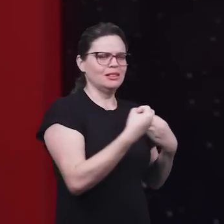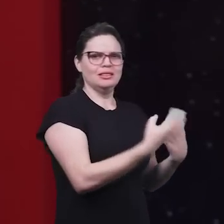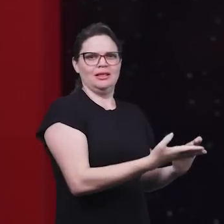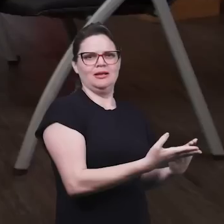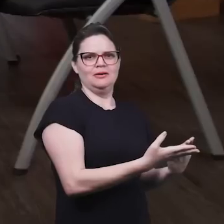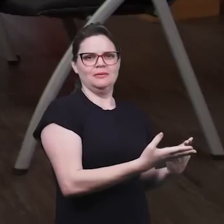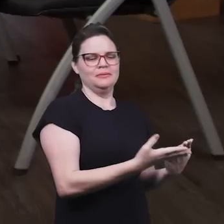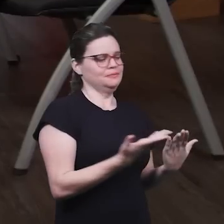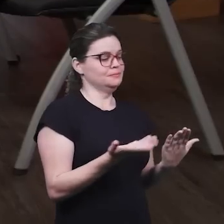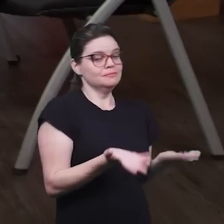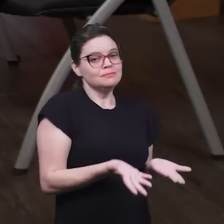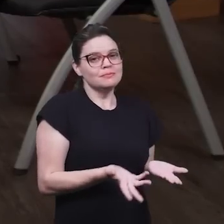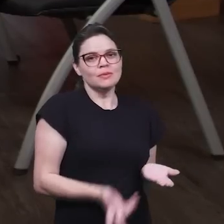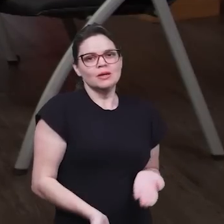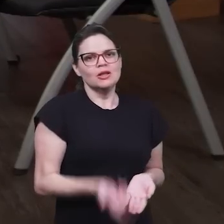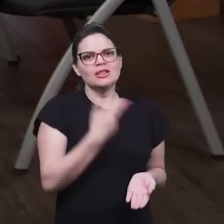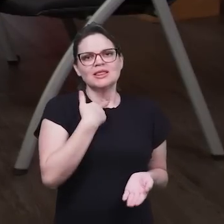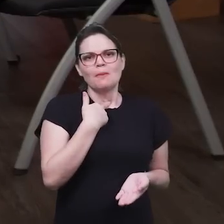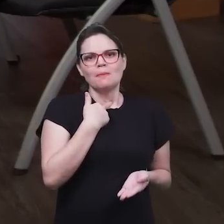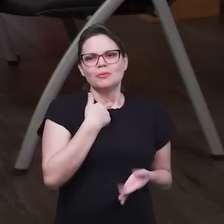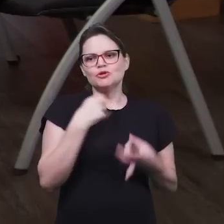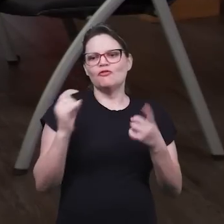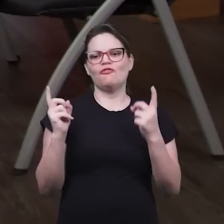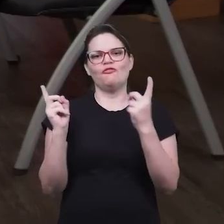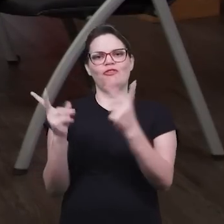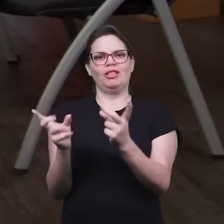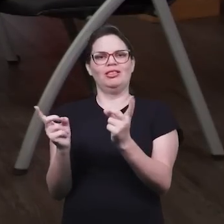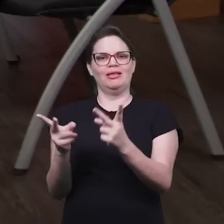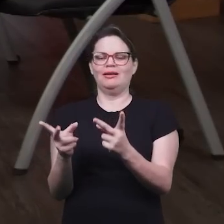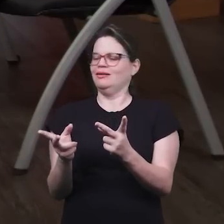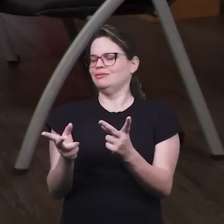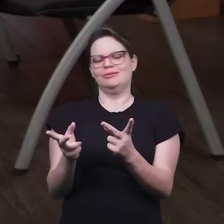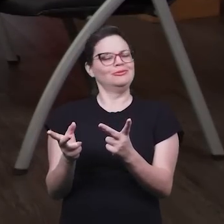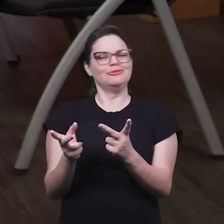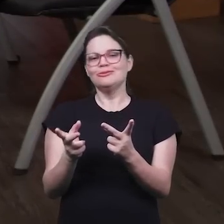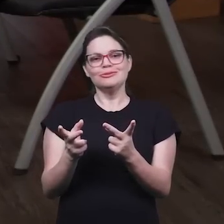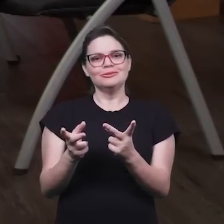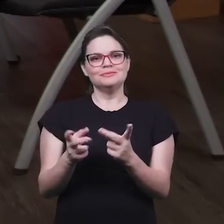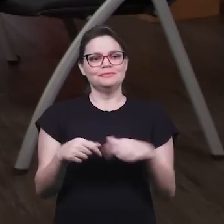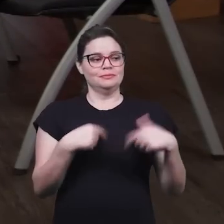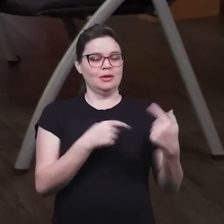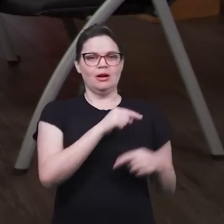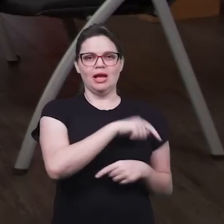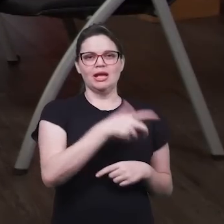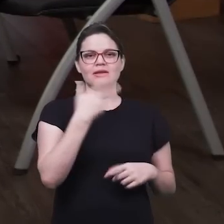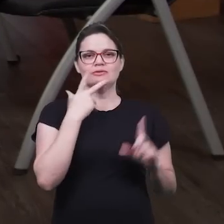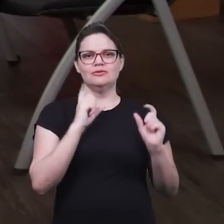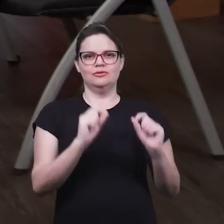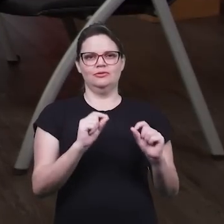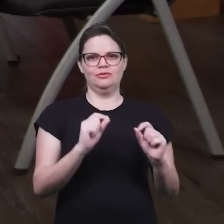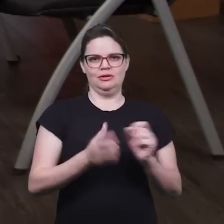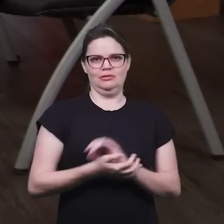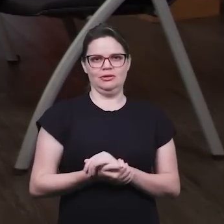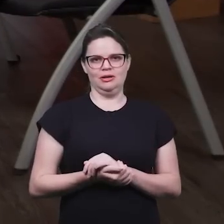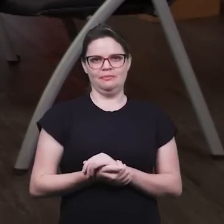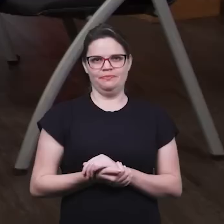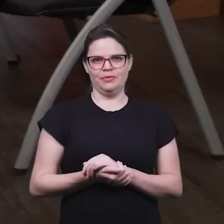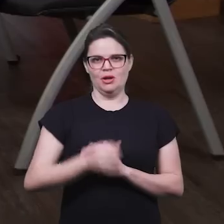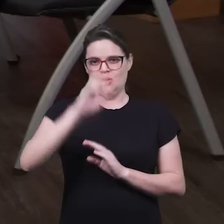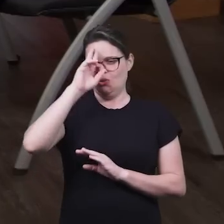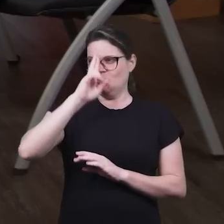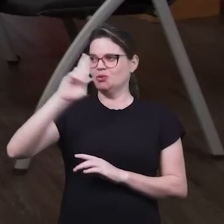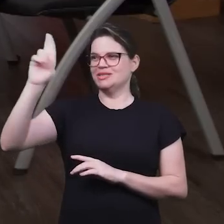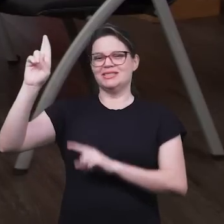não tinha negócio. Não tinha. E veja bem, pastor Sérgio, ele não diz, guarde-me o Senhor que eu te dê a